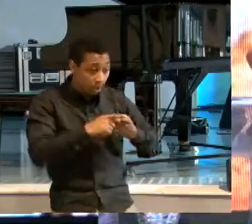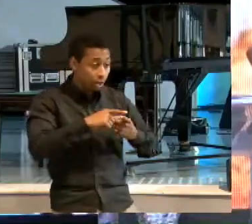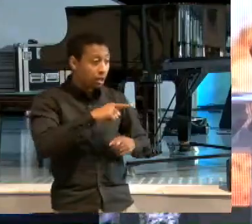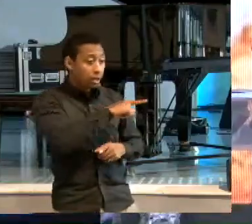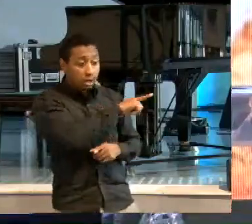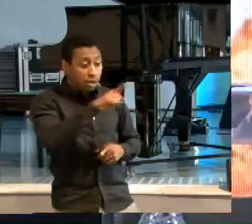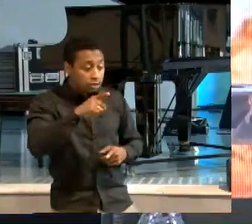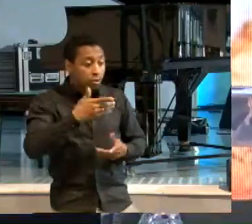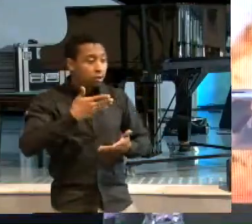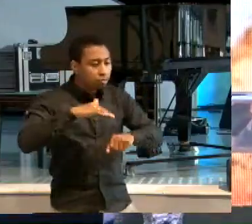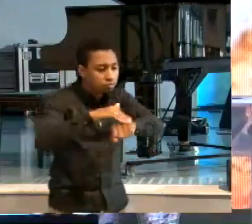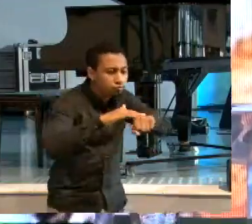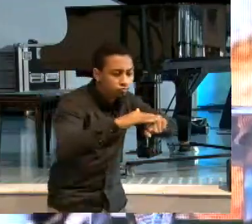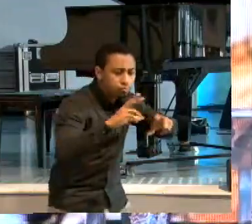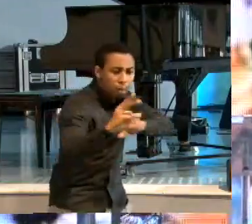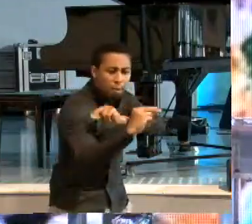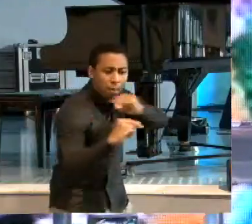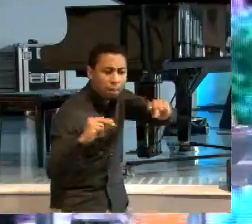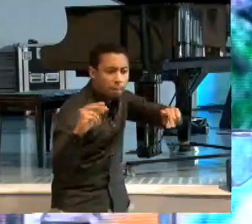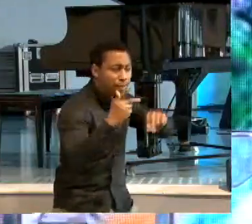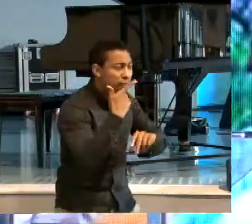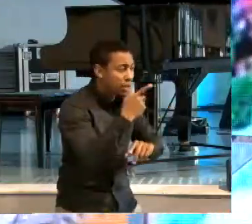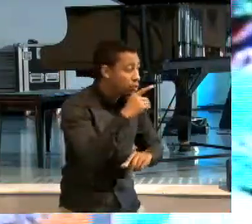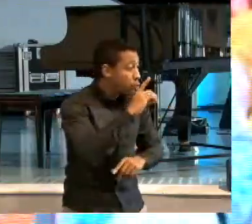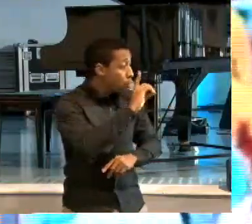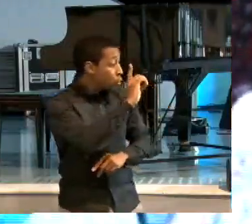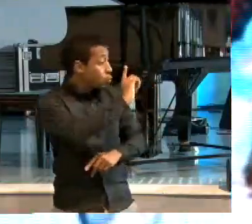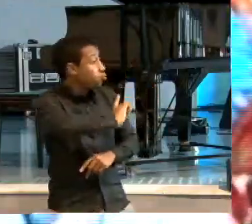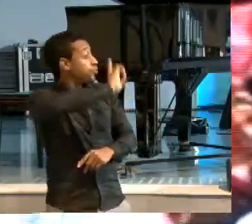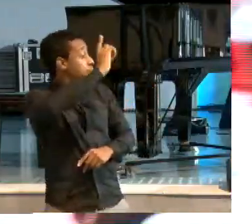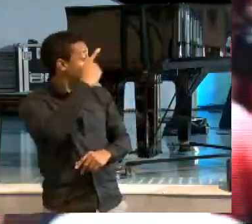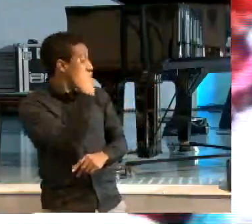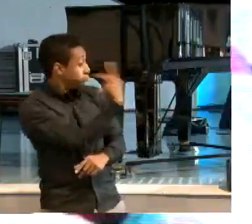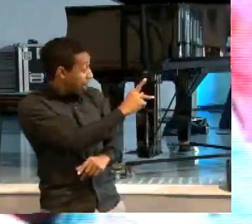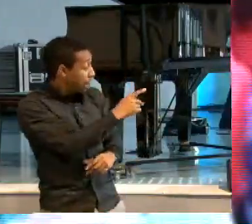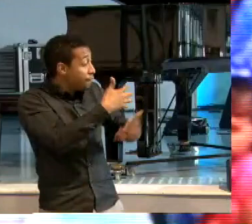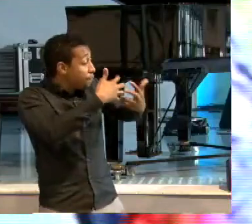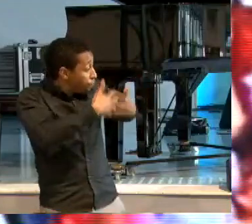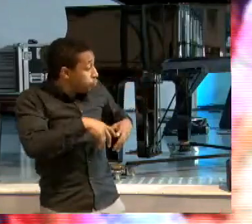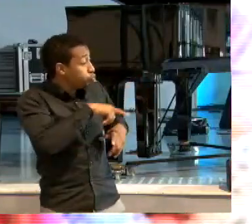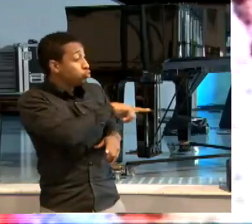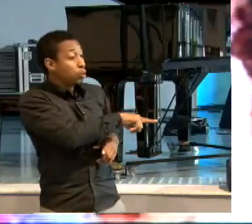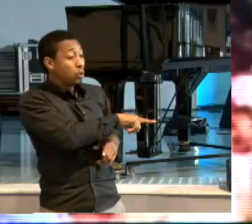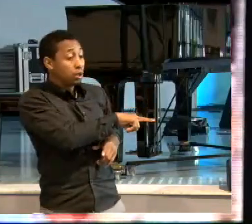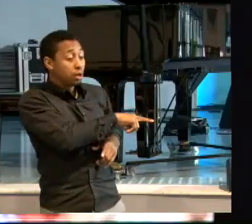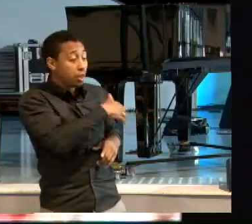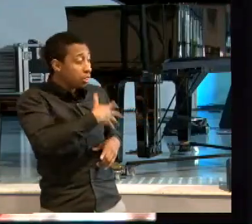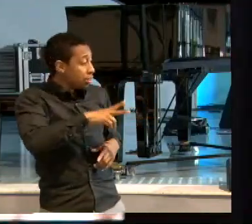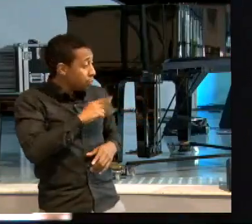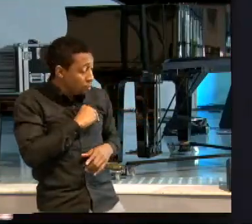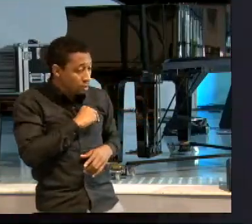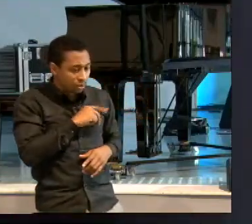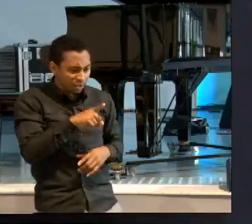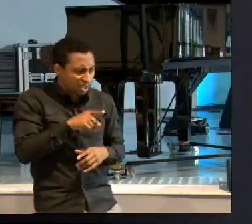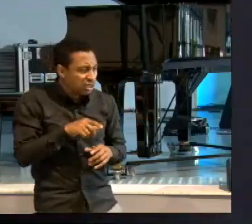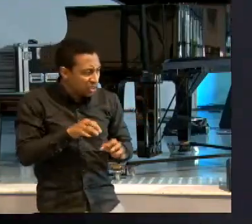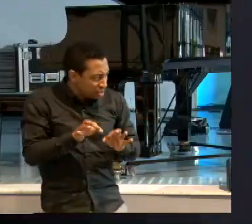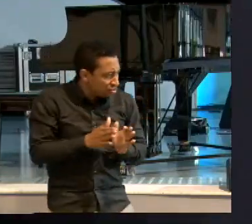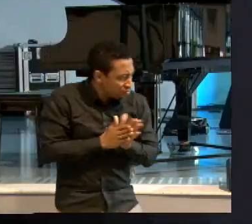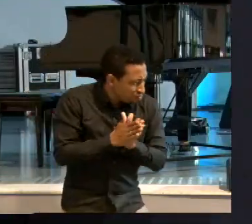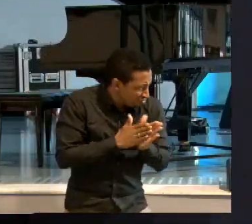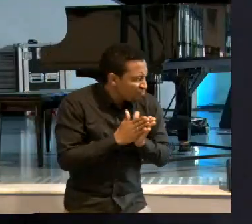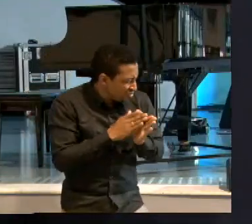dele funciona. E os chefes dos hindus, pela reação deles, sabiam que ia ter conversão. E os caras estavam planejando te